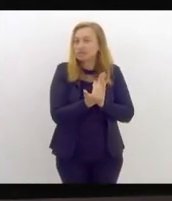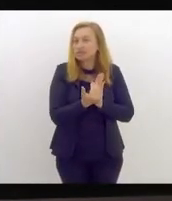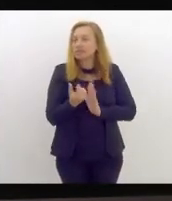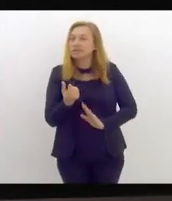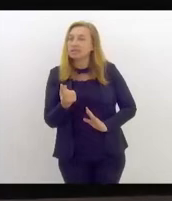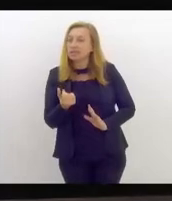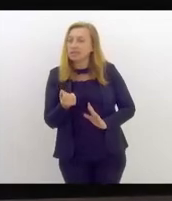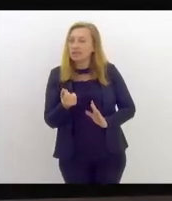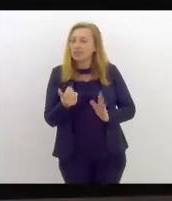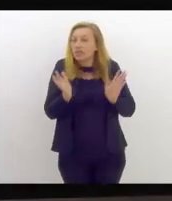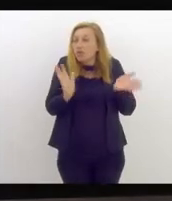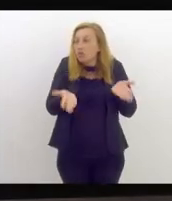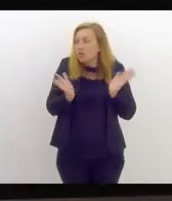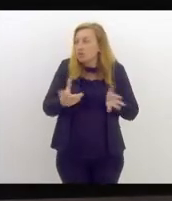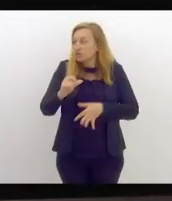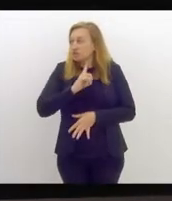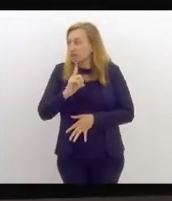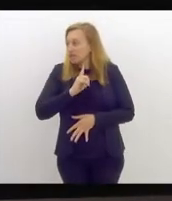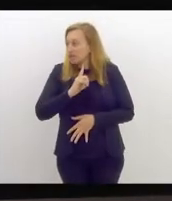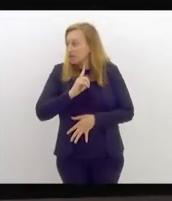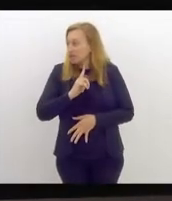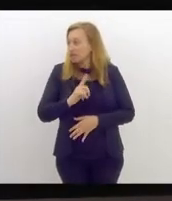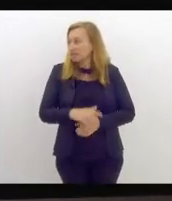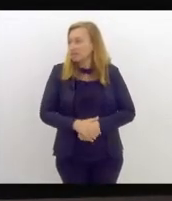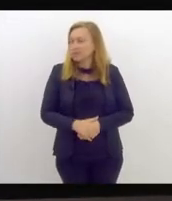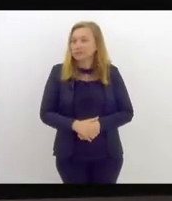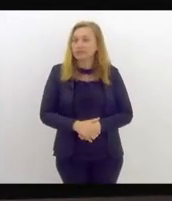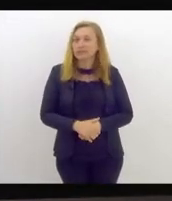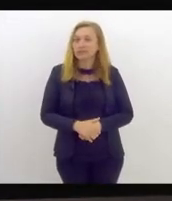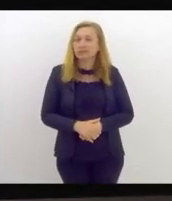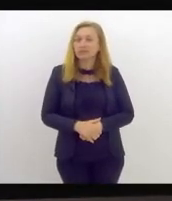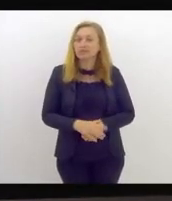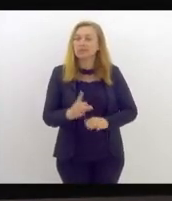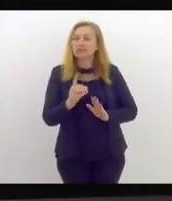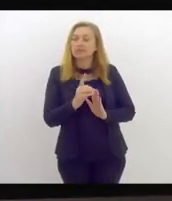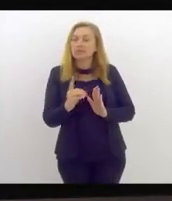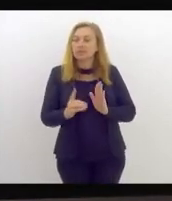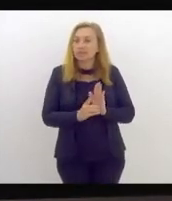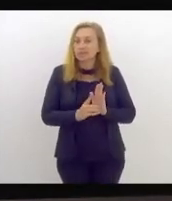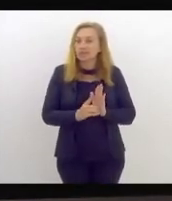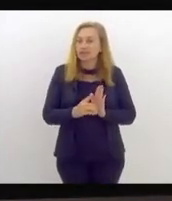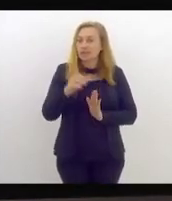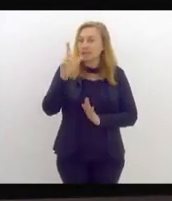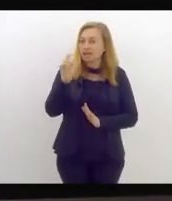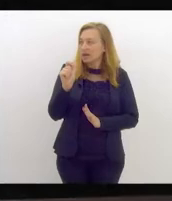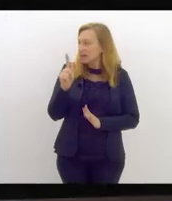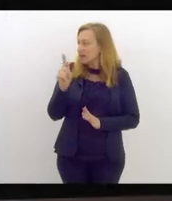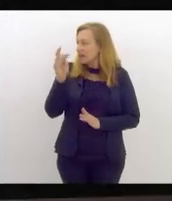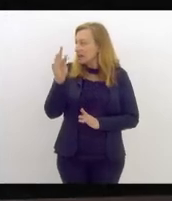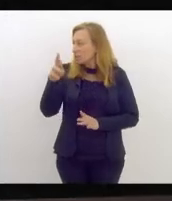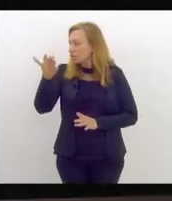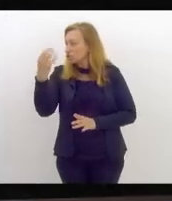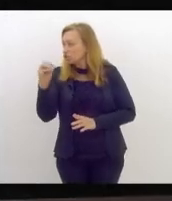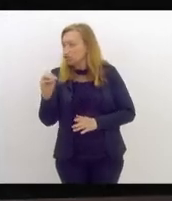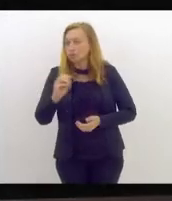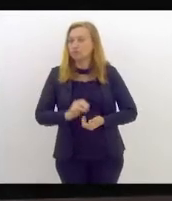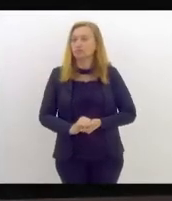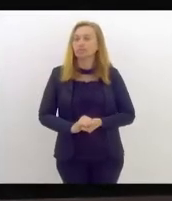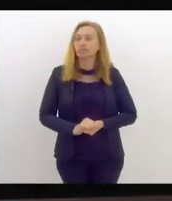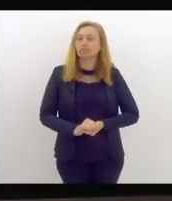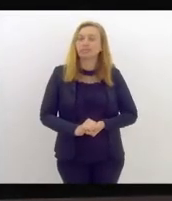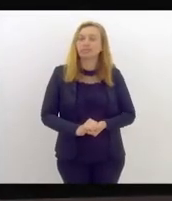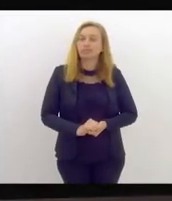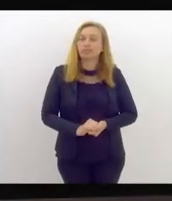lhe faço social que existe hoje aquela que foi feita através de um decreto na época do garotinho então nós temos que regulamentar né